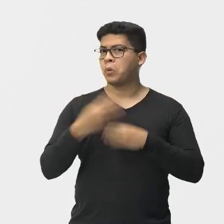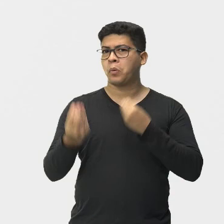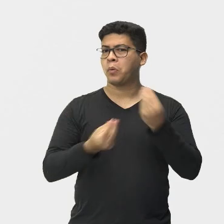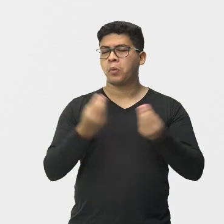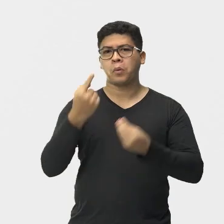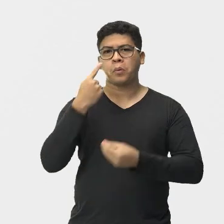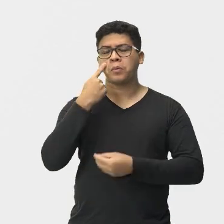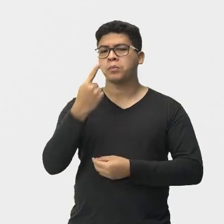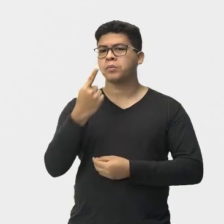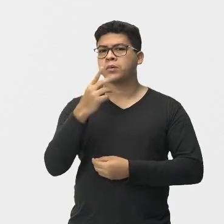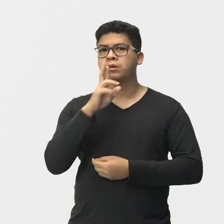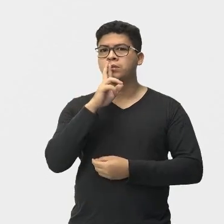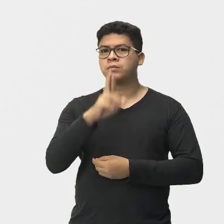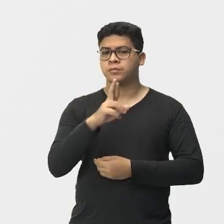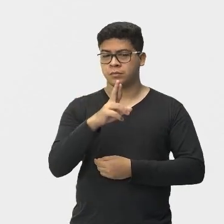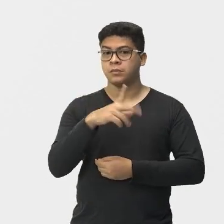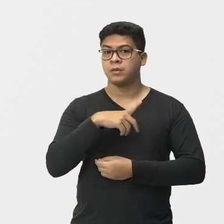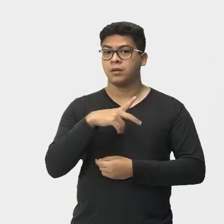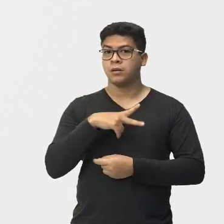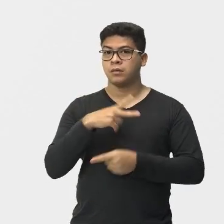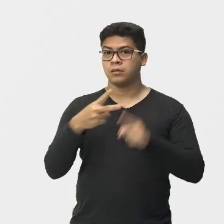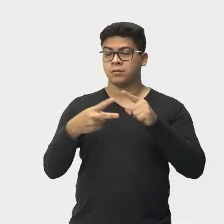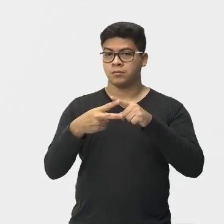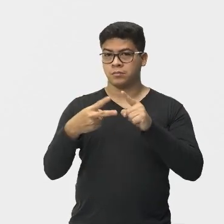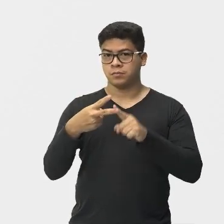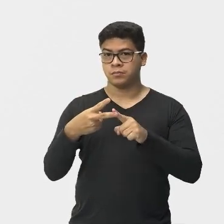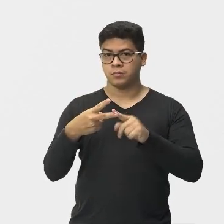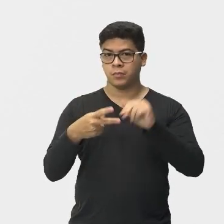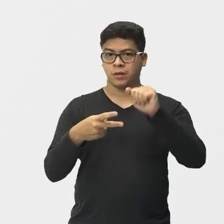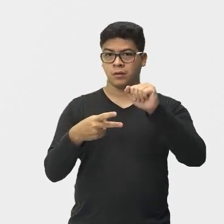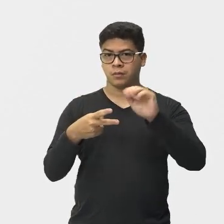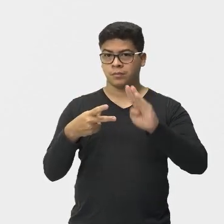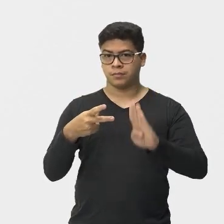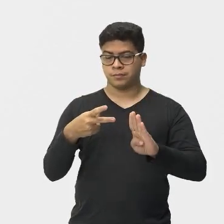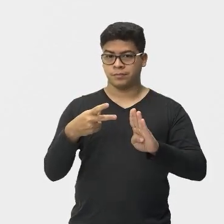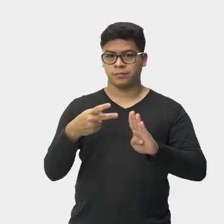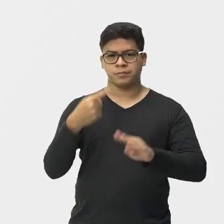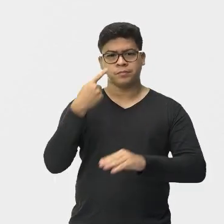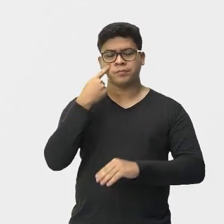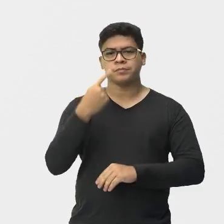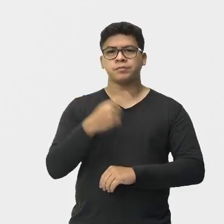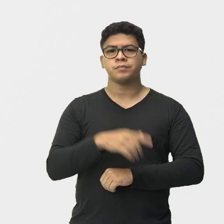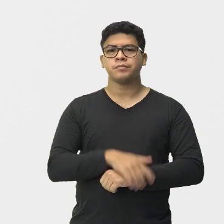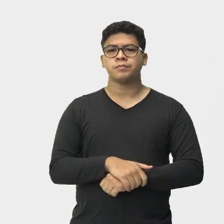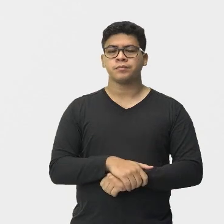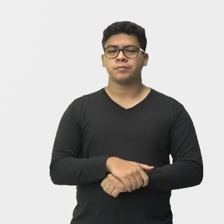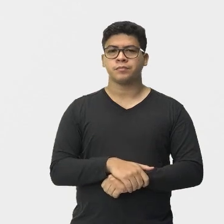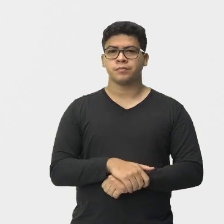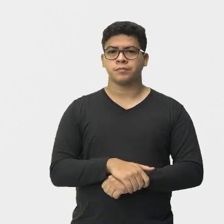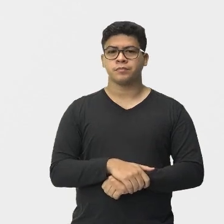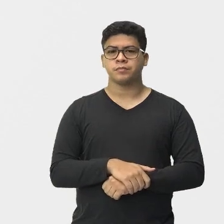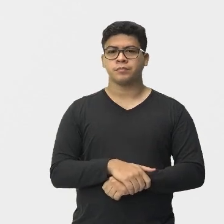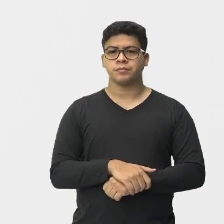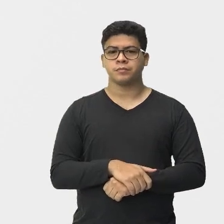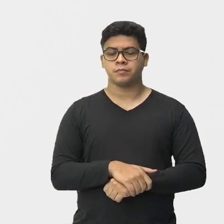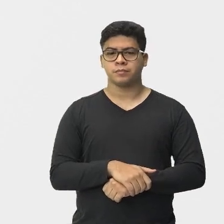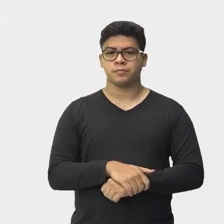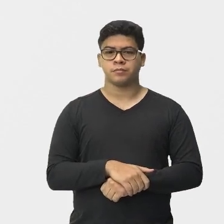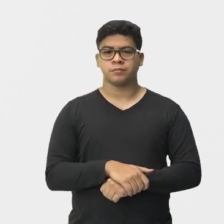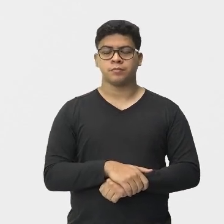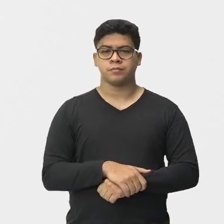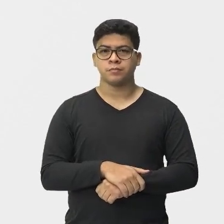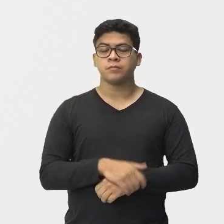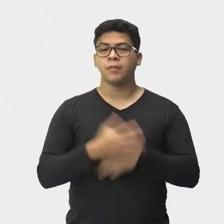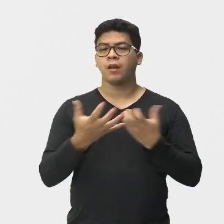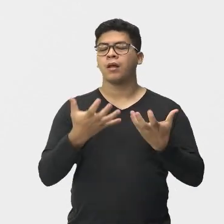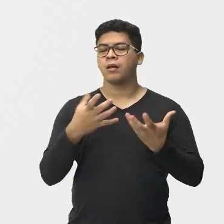respostas? Observem aqui que eu tinha essas duas frases, ó. Ganamos 2 conejos blancos. Estou falando que